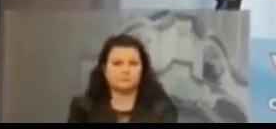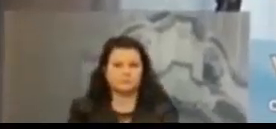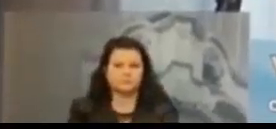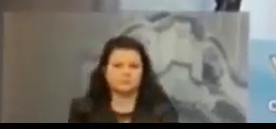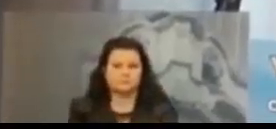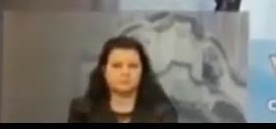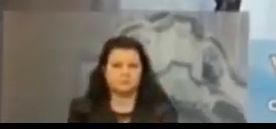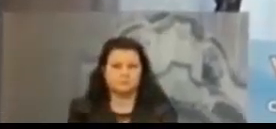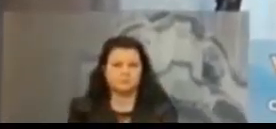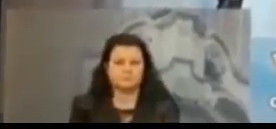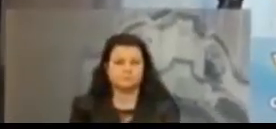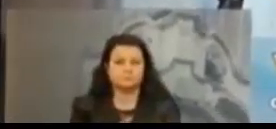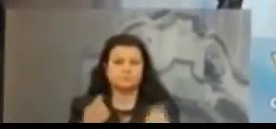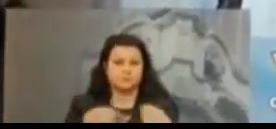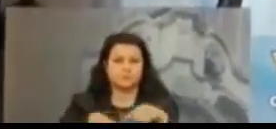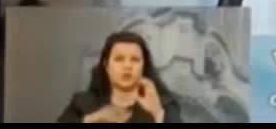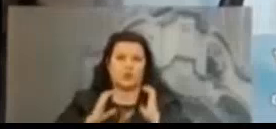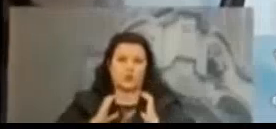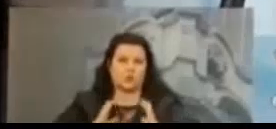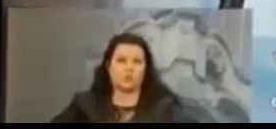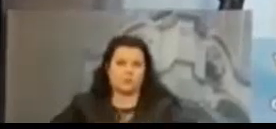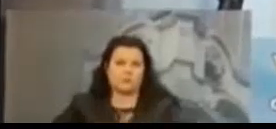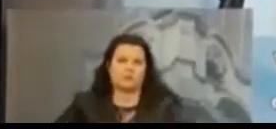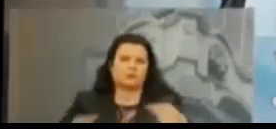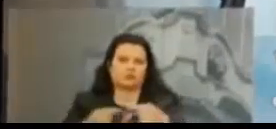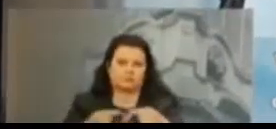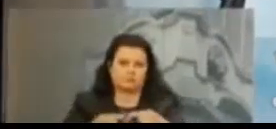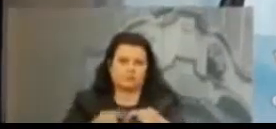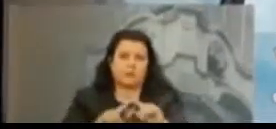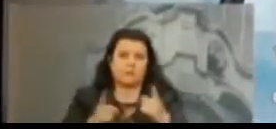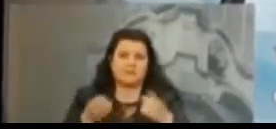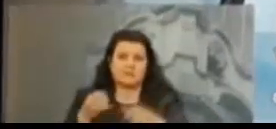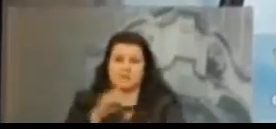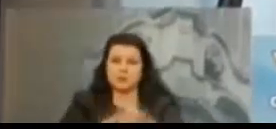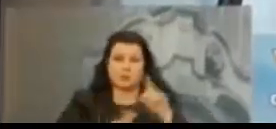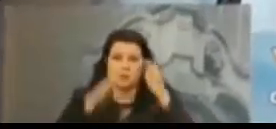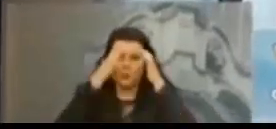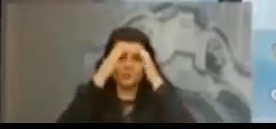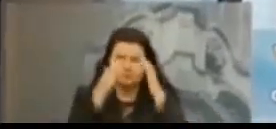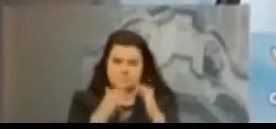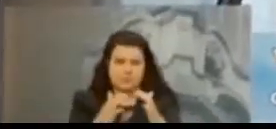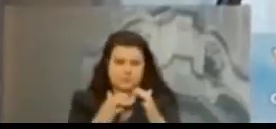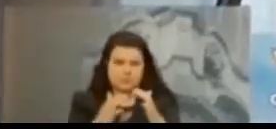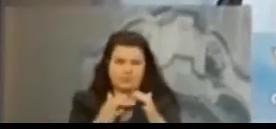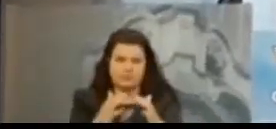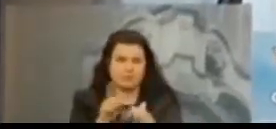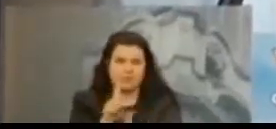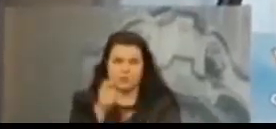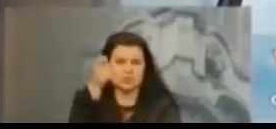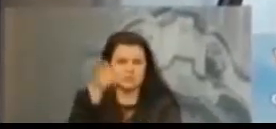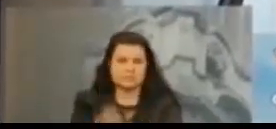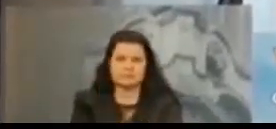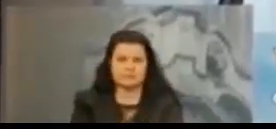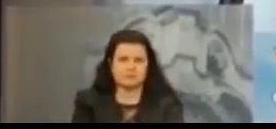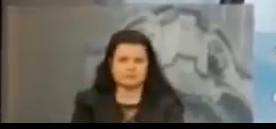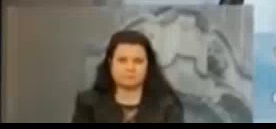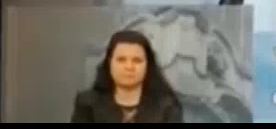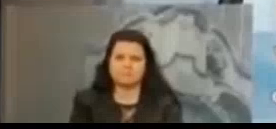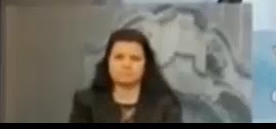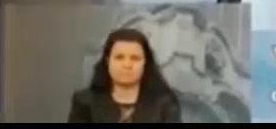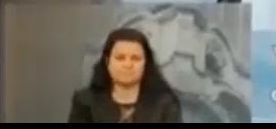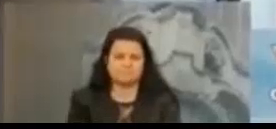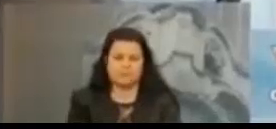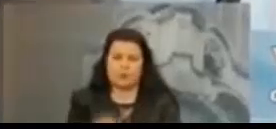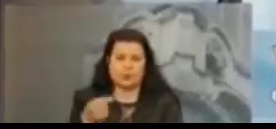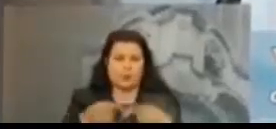ter. Atitudes dessa forma, desrespeitosas, de indisciplina, não estão aqui dentro